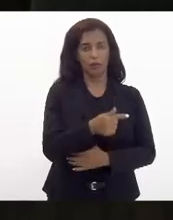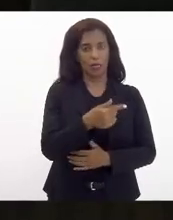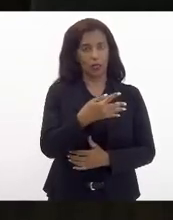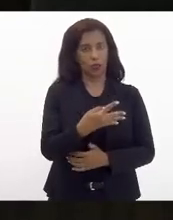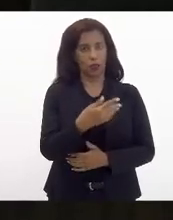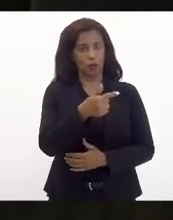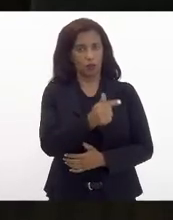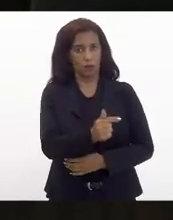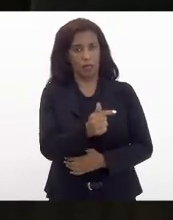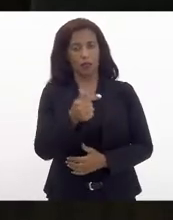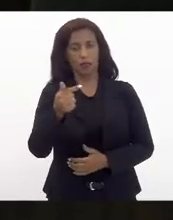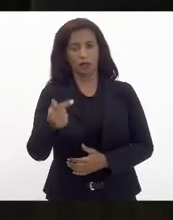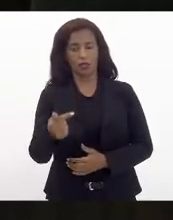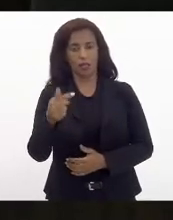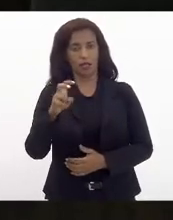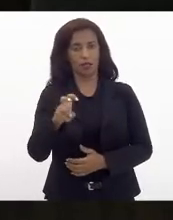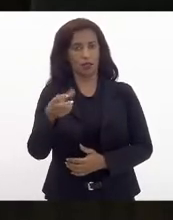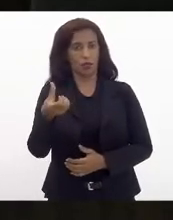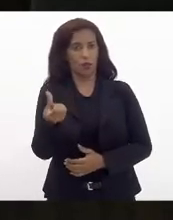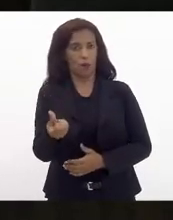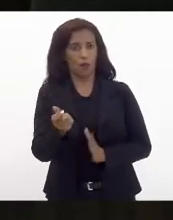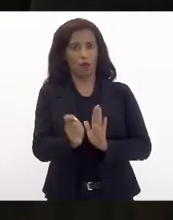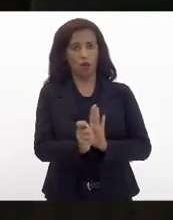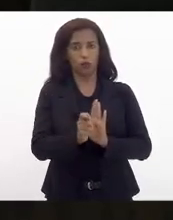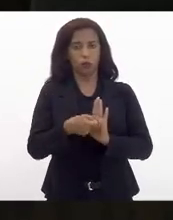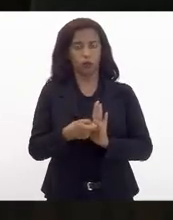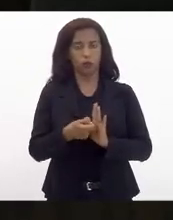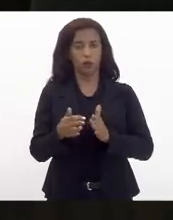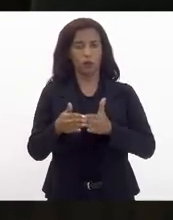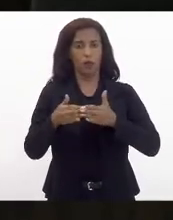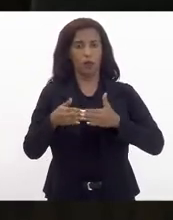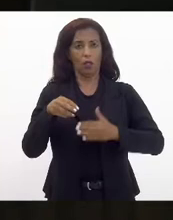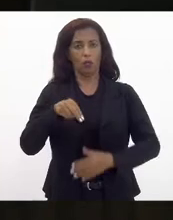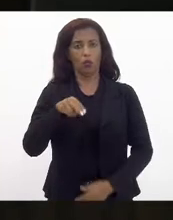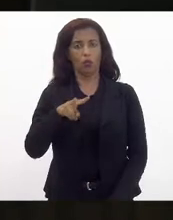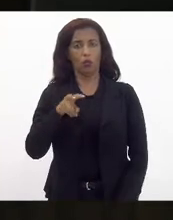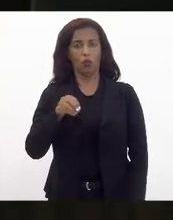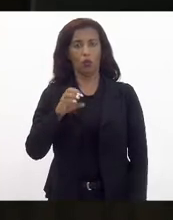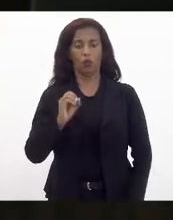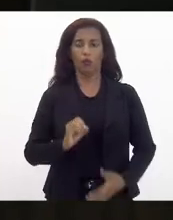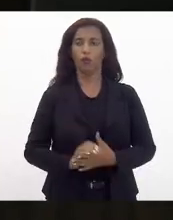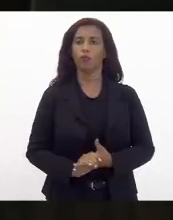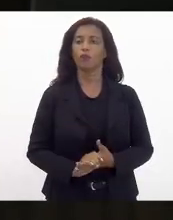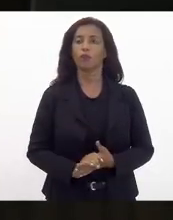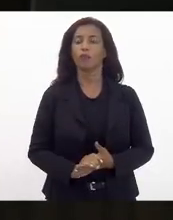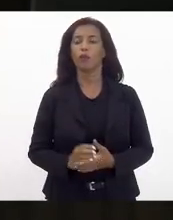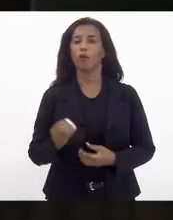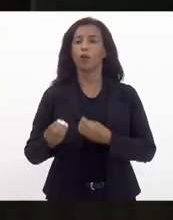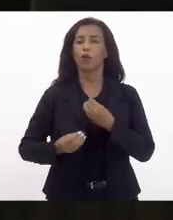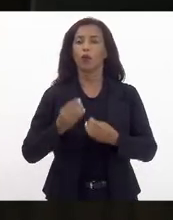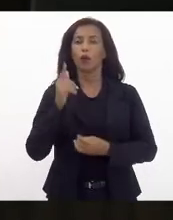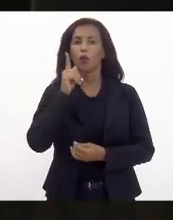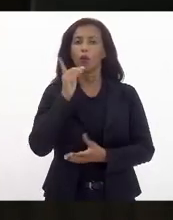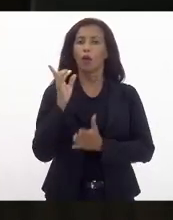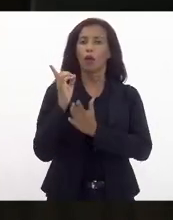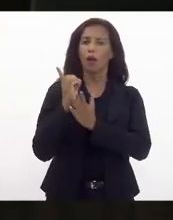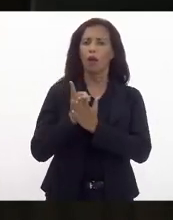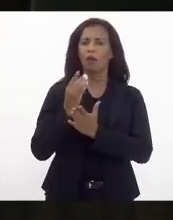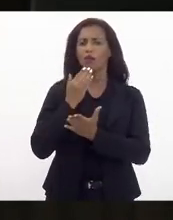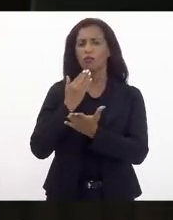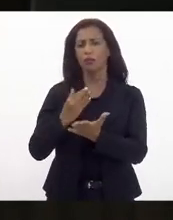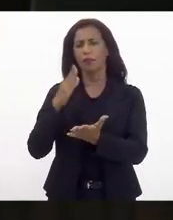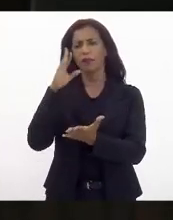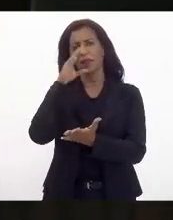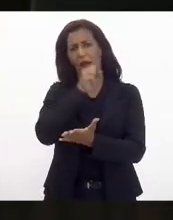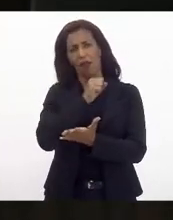747 e1756 registrada extensão do novo como eu consegui declaração de voto só penso que